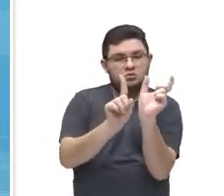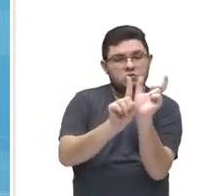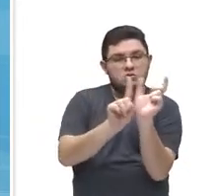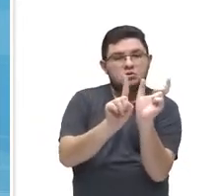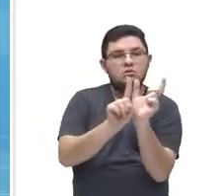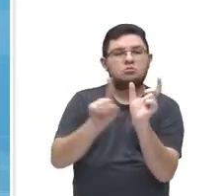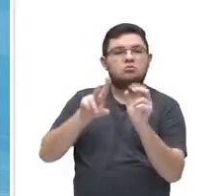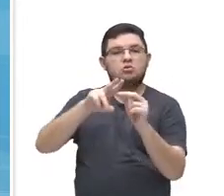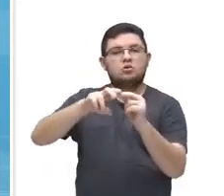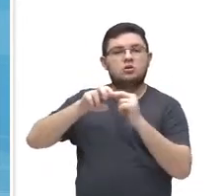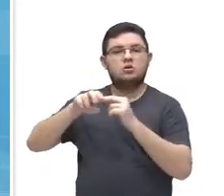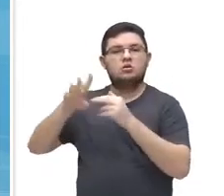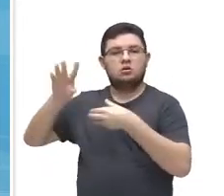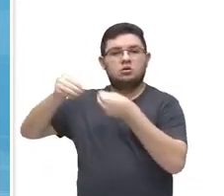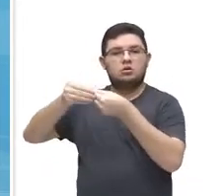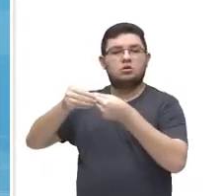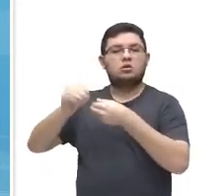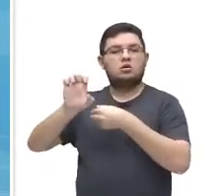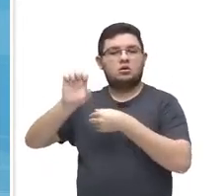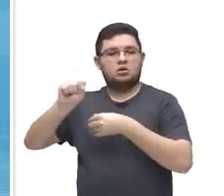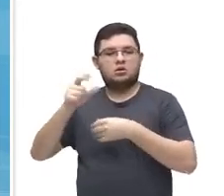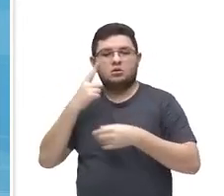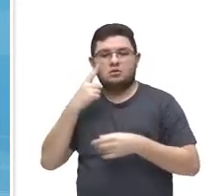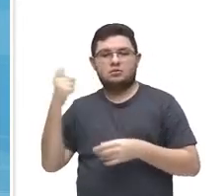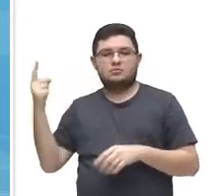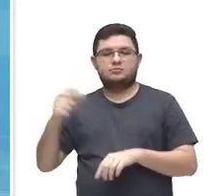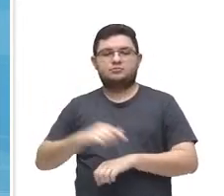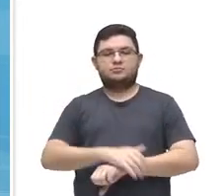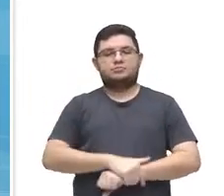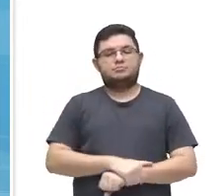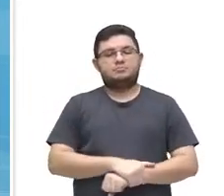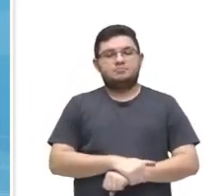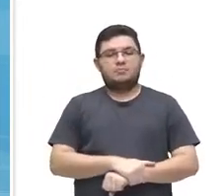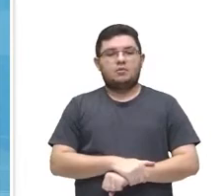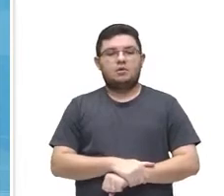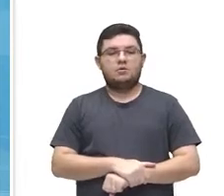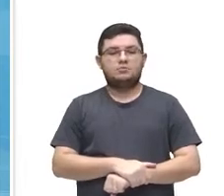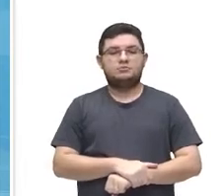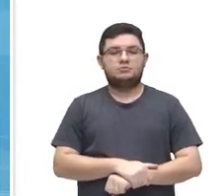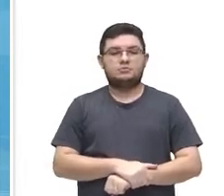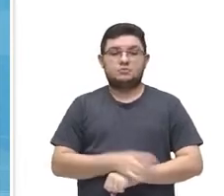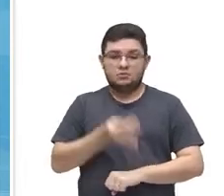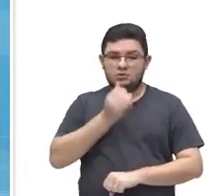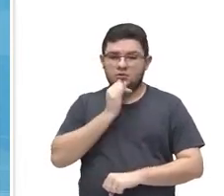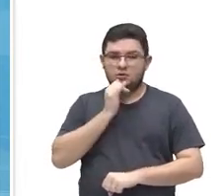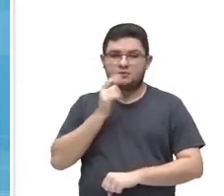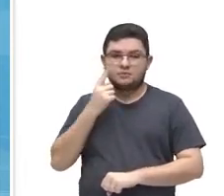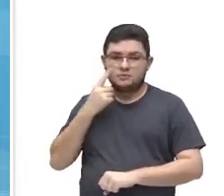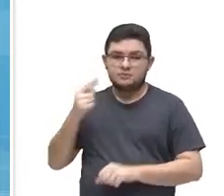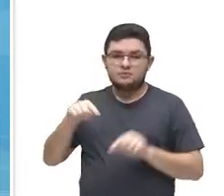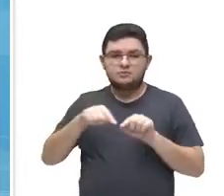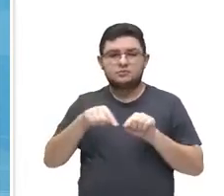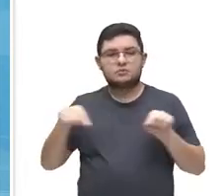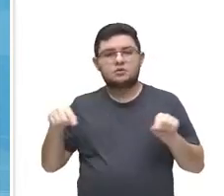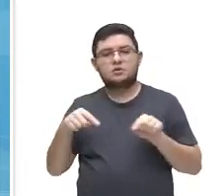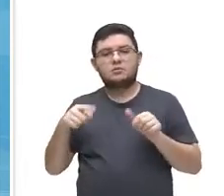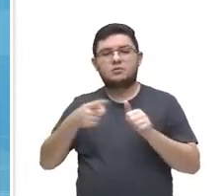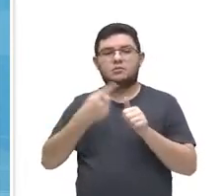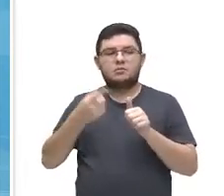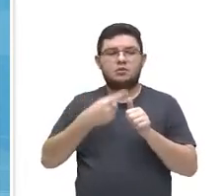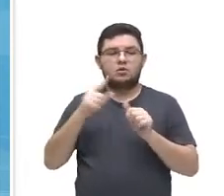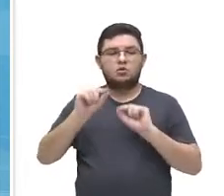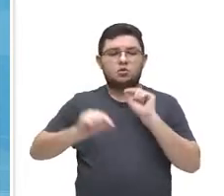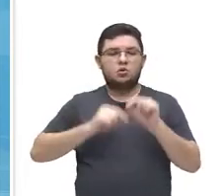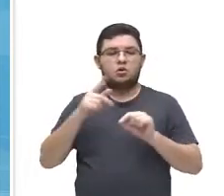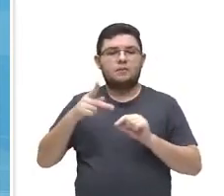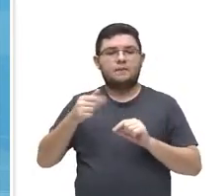receber, então, não somente o S, mas o ES. Um exemplo ali, então, é o primeiro exemplo. Reparem, gente, que